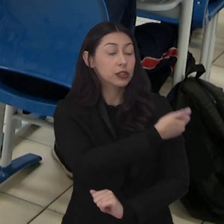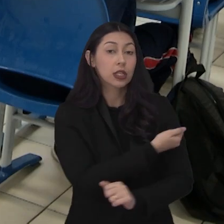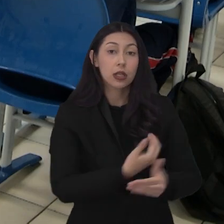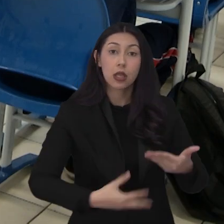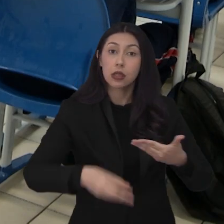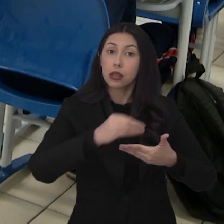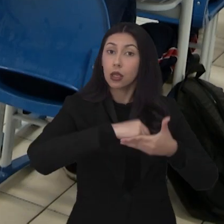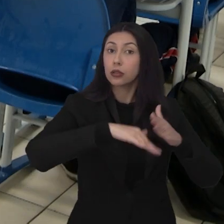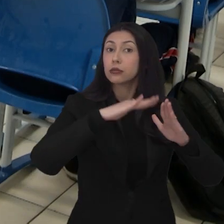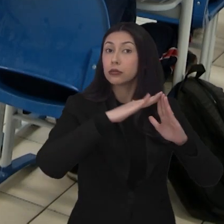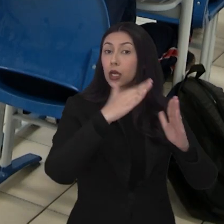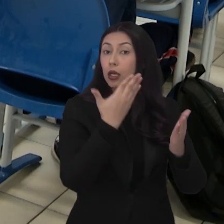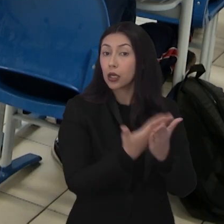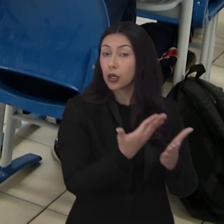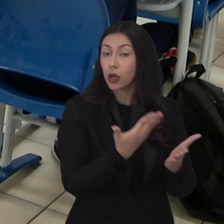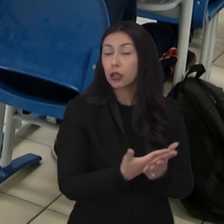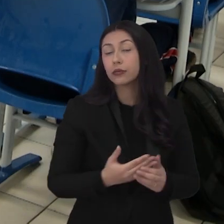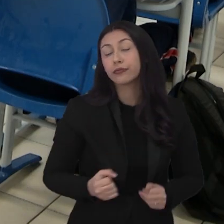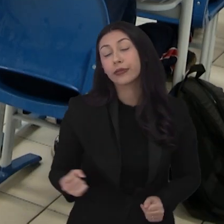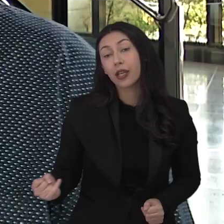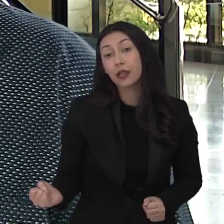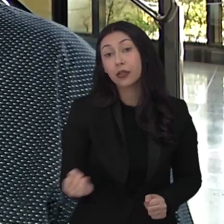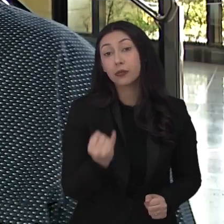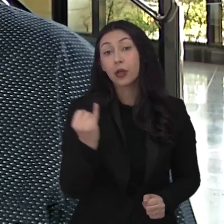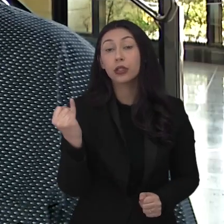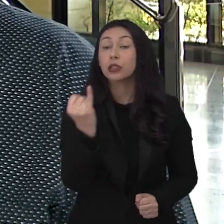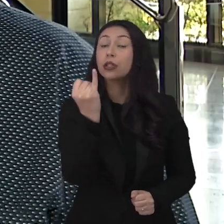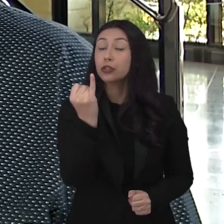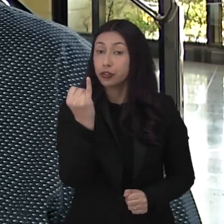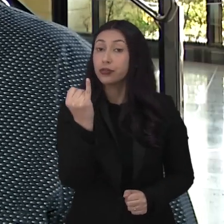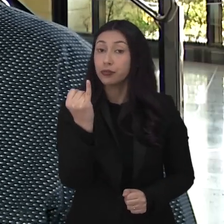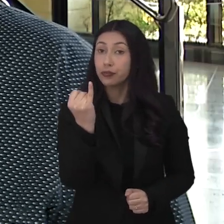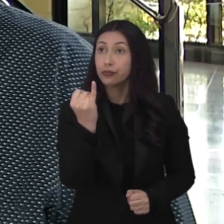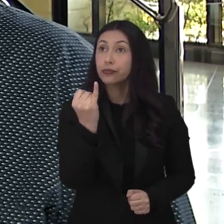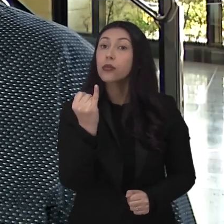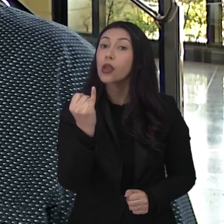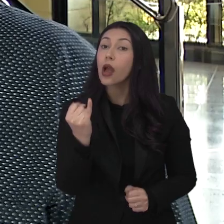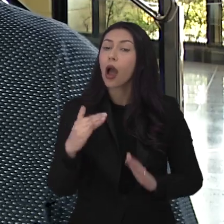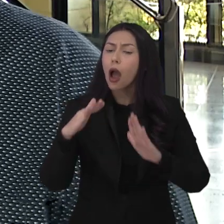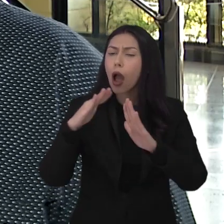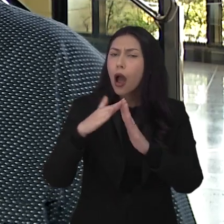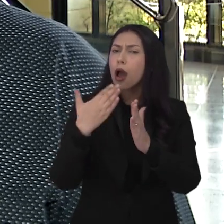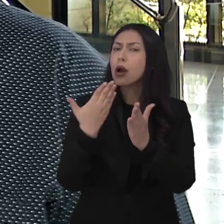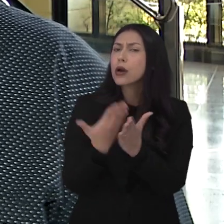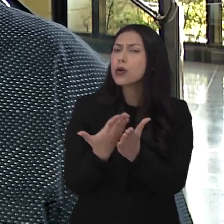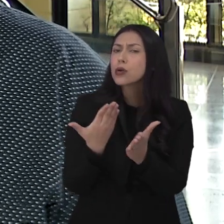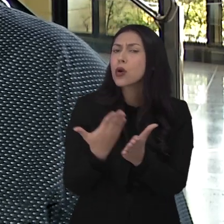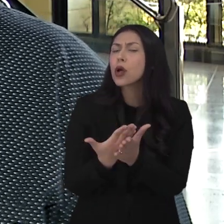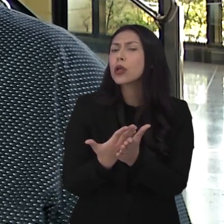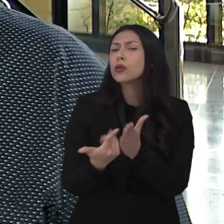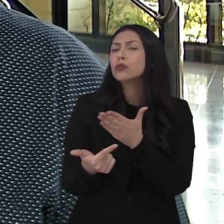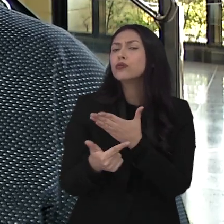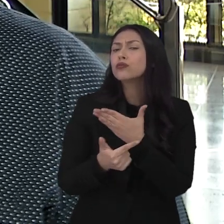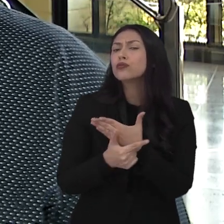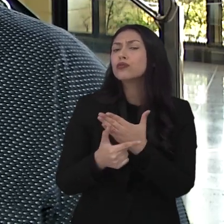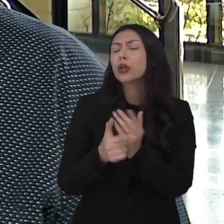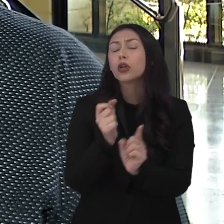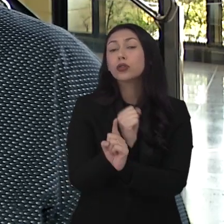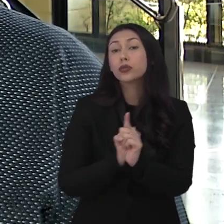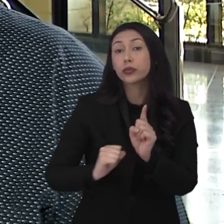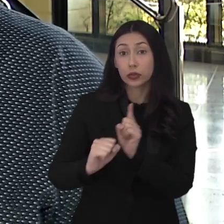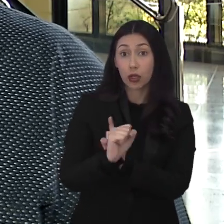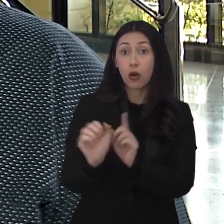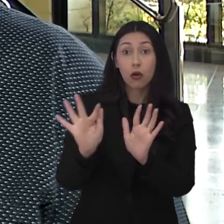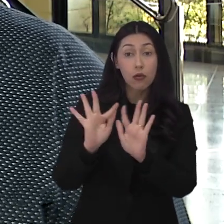vacinação dentro das instituições é super importante a gente tá eh a escola e o seu